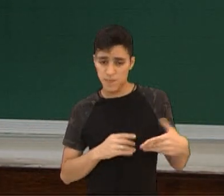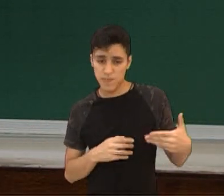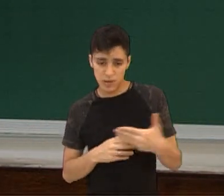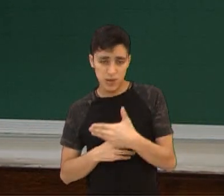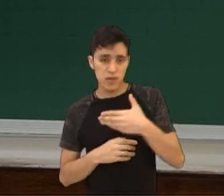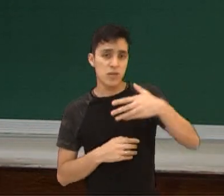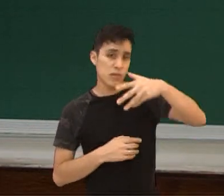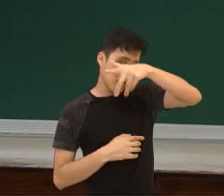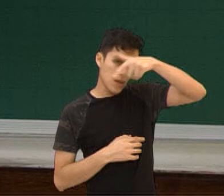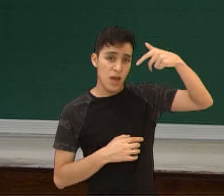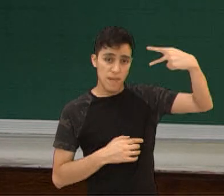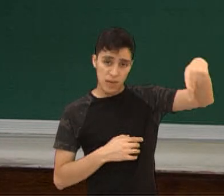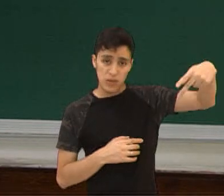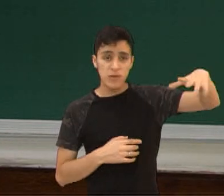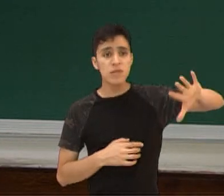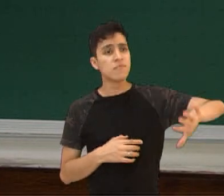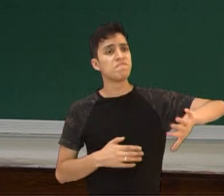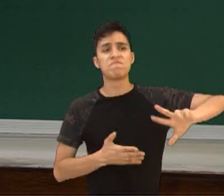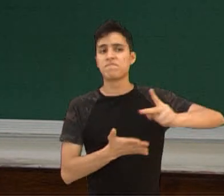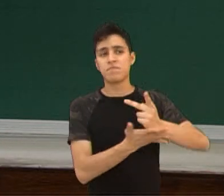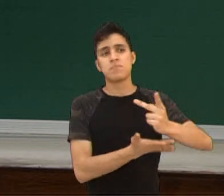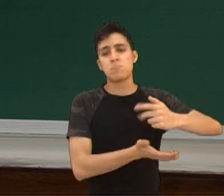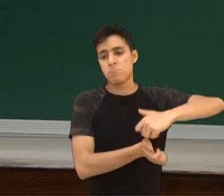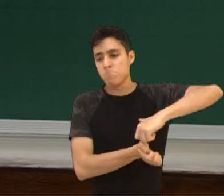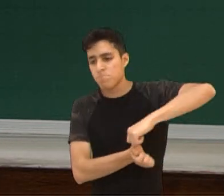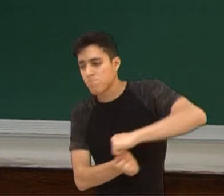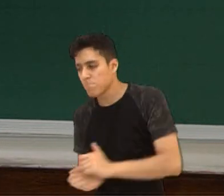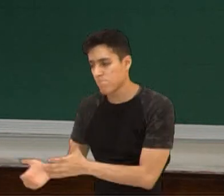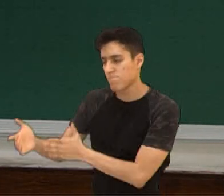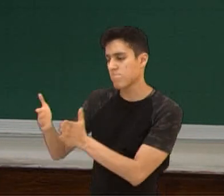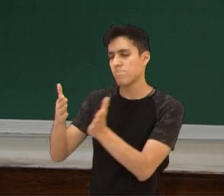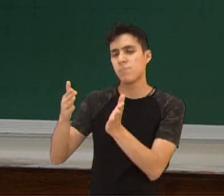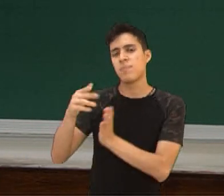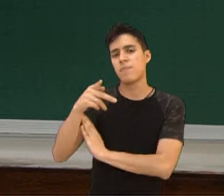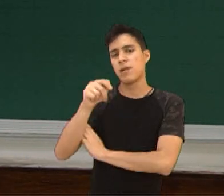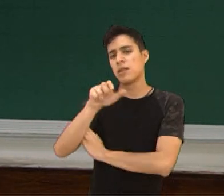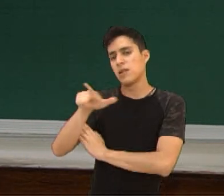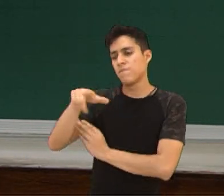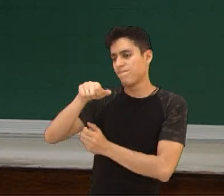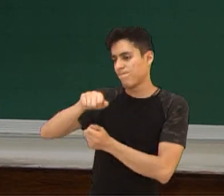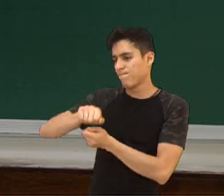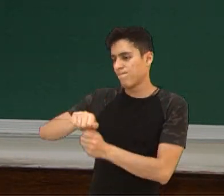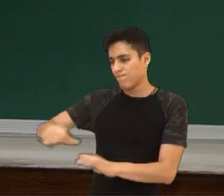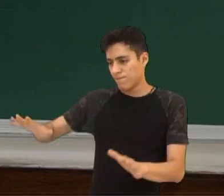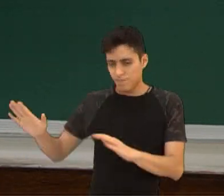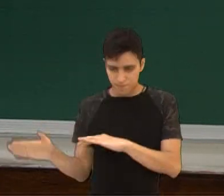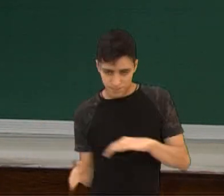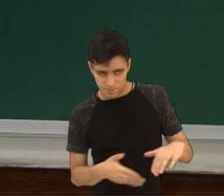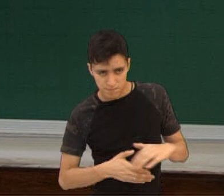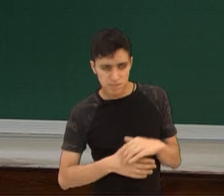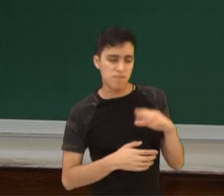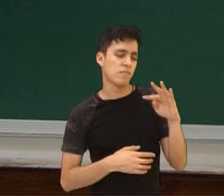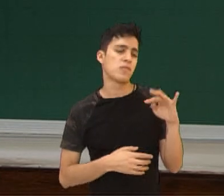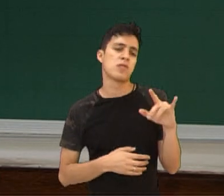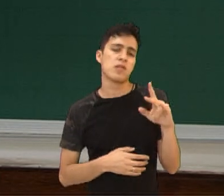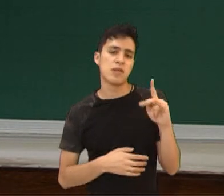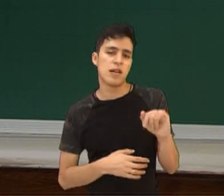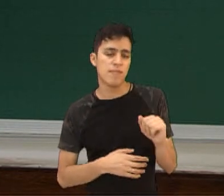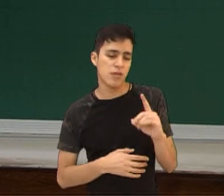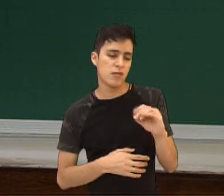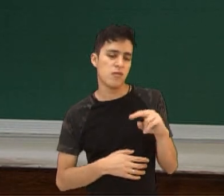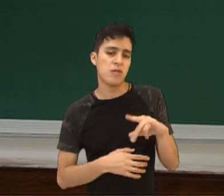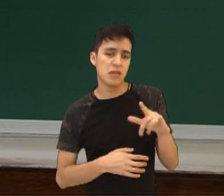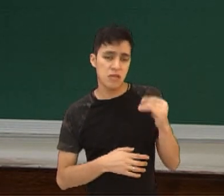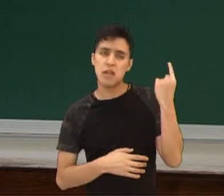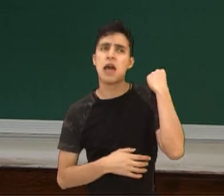para o Pantanal, hoje também é uma espécie exótica invasora nesse bioma. A gente tem a tilápia do Nilo, que chegou lá na Caatinga para